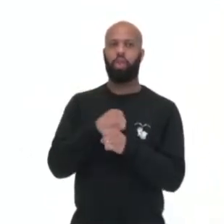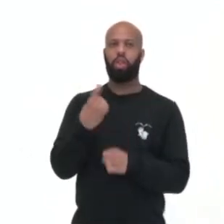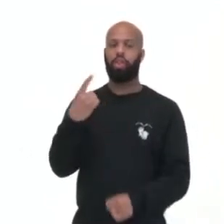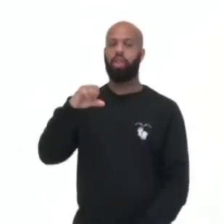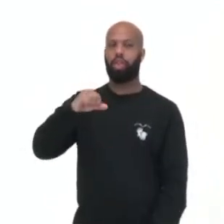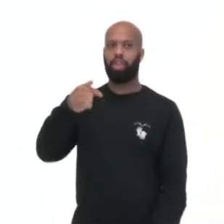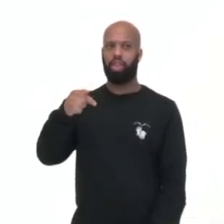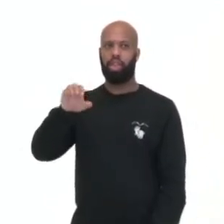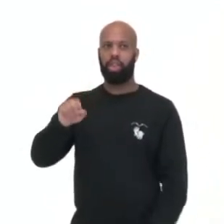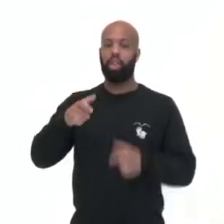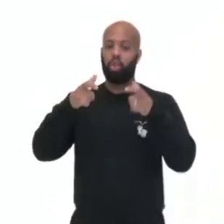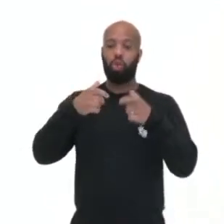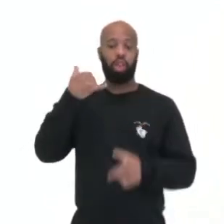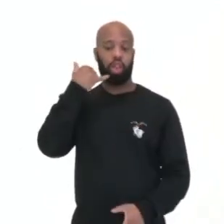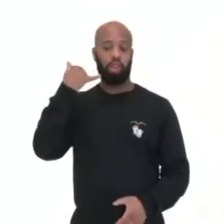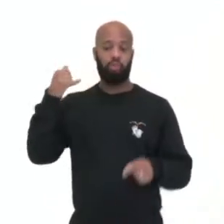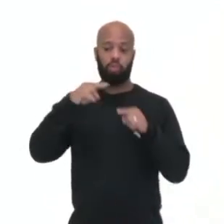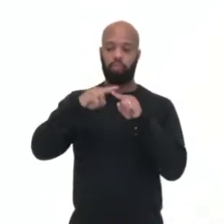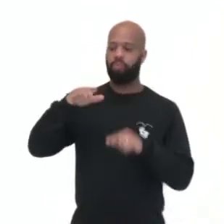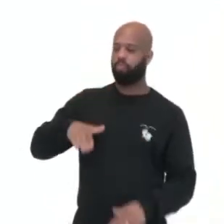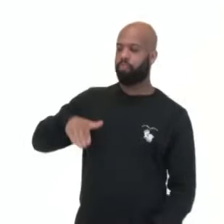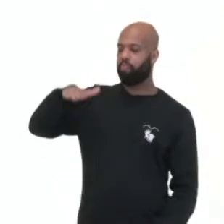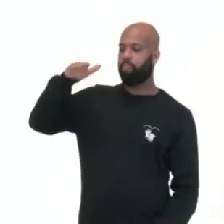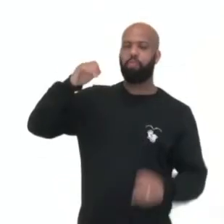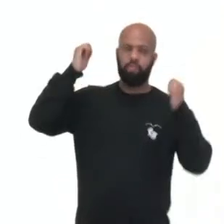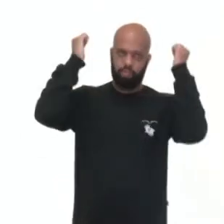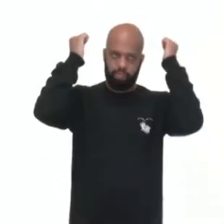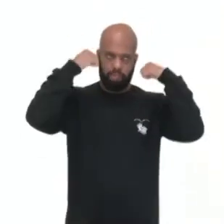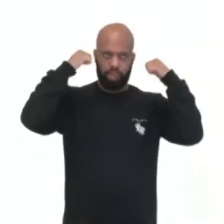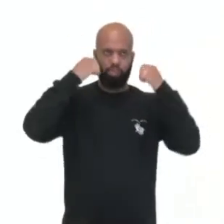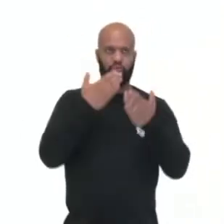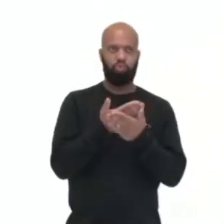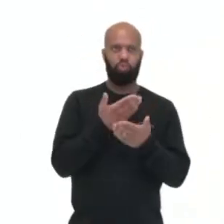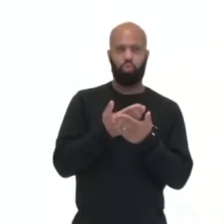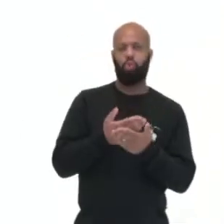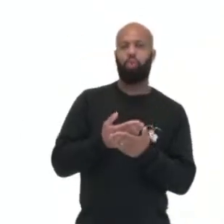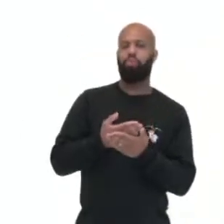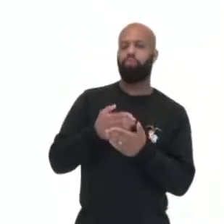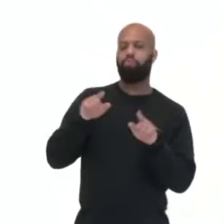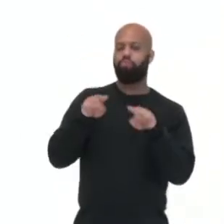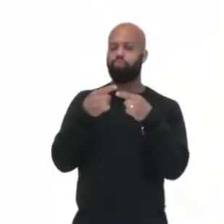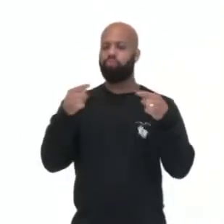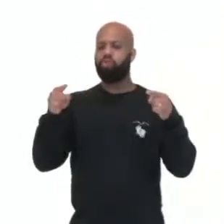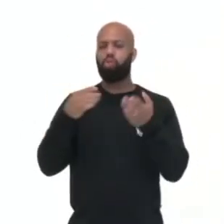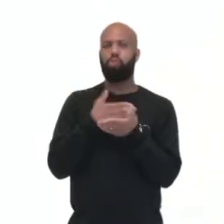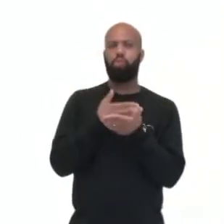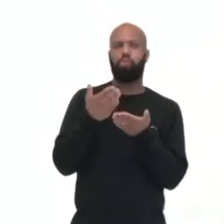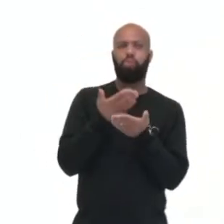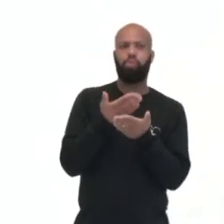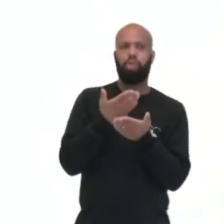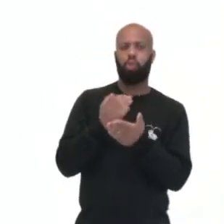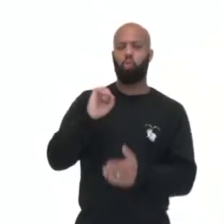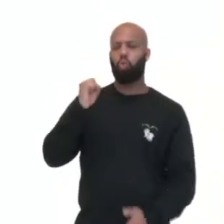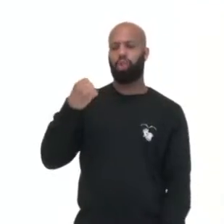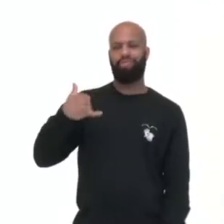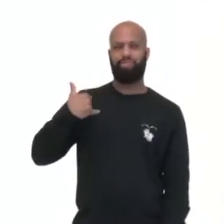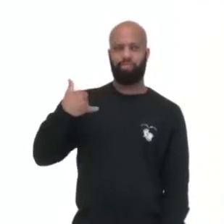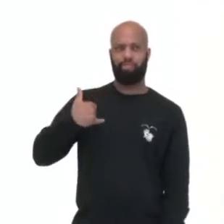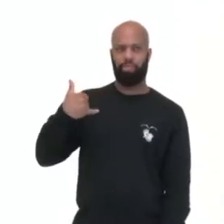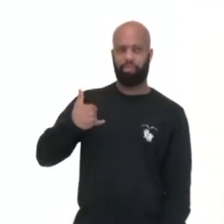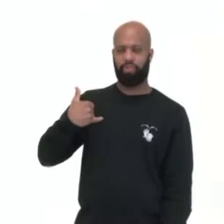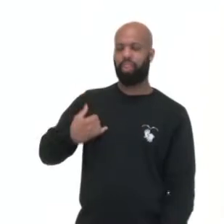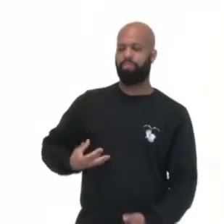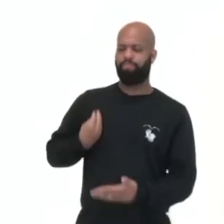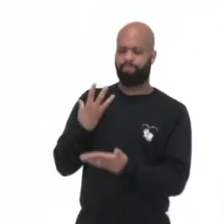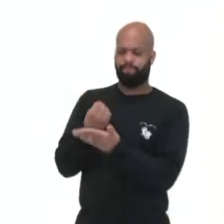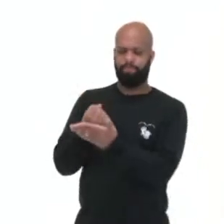México, donde estudiou música desde os 8 anos. Aqui a gente tem um pequeno fragmento da história de quem seria, né, Julieta